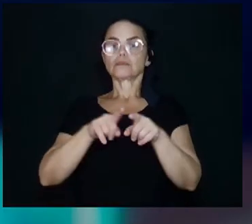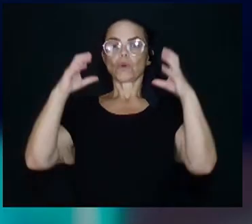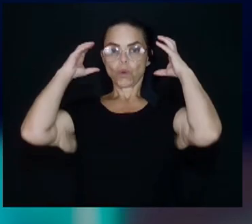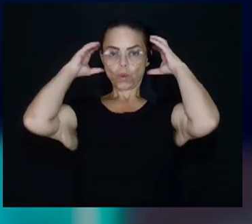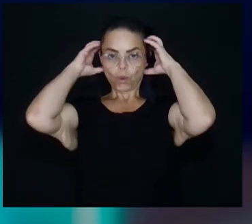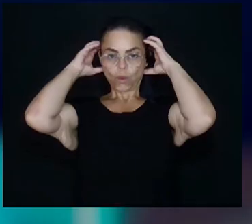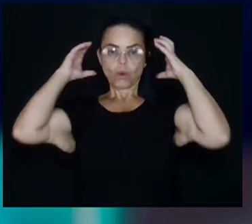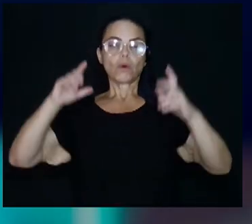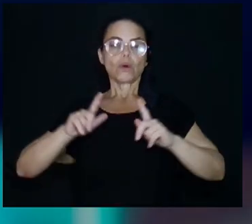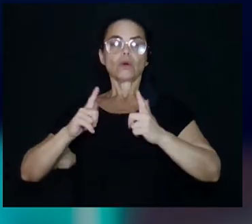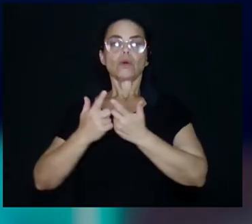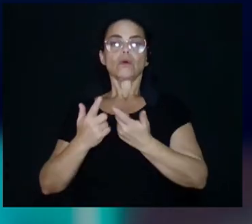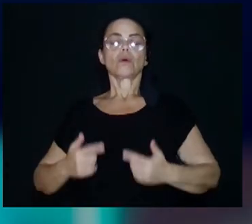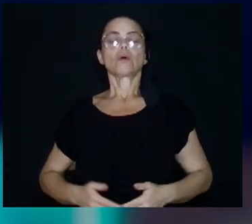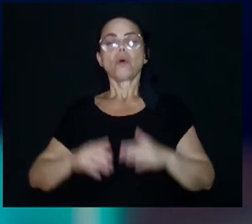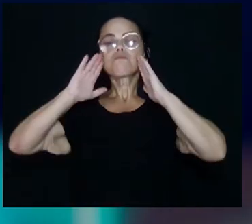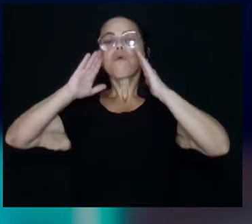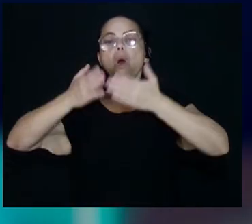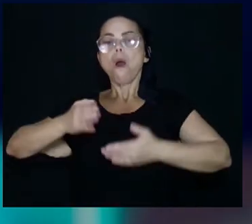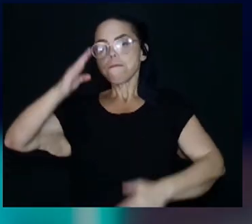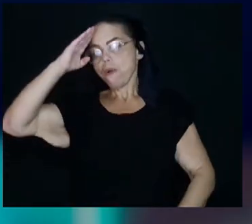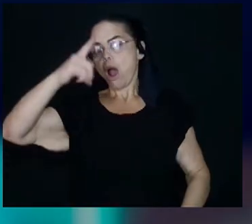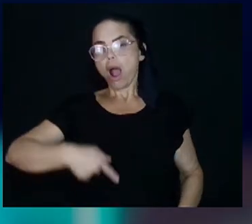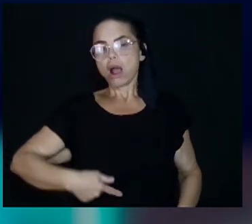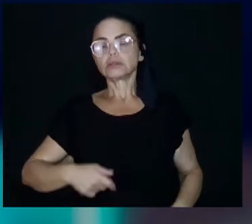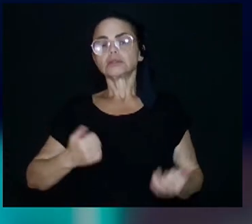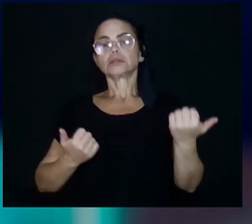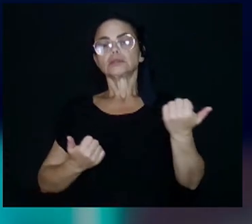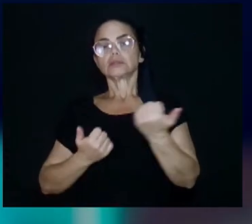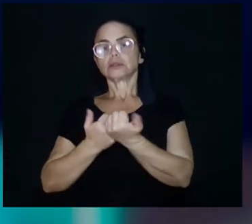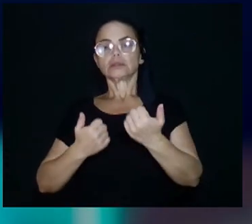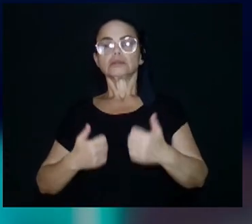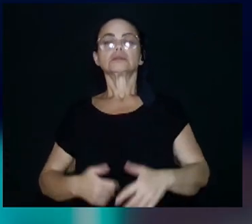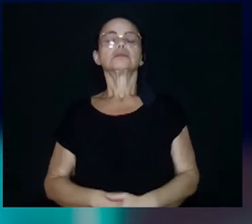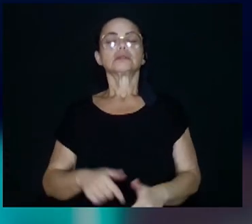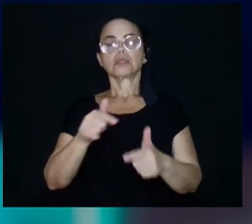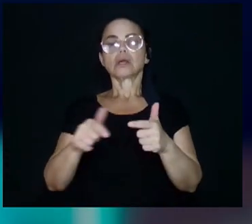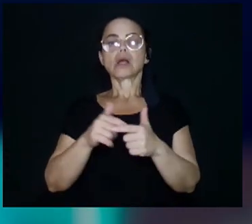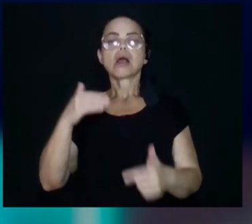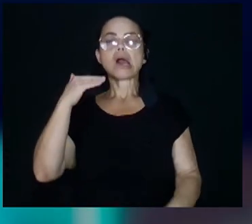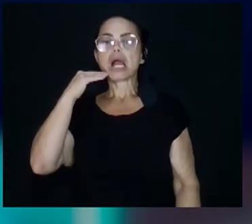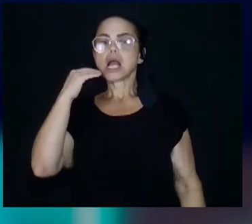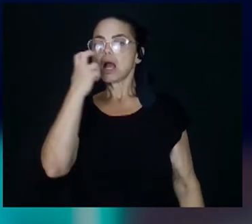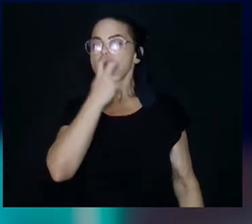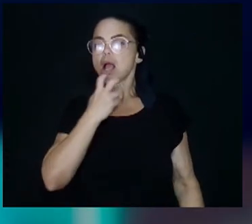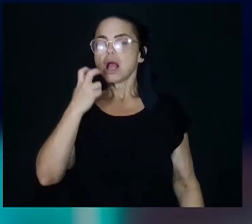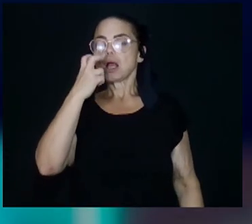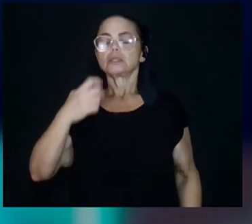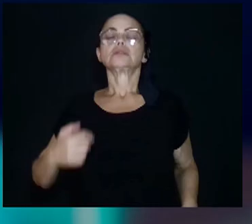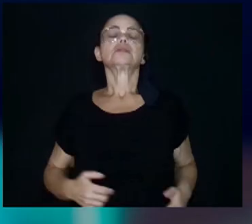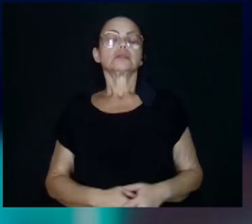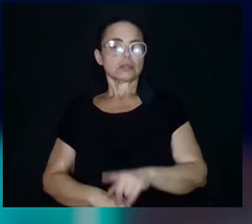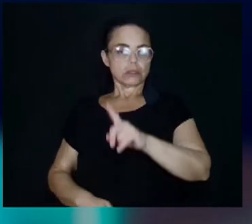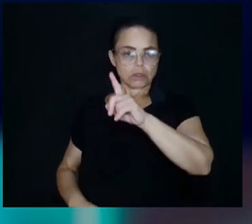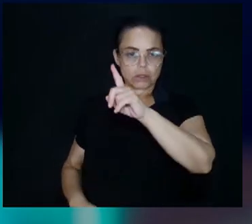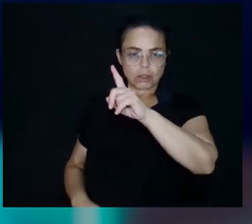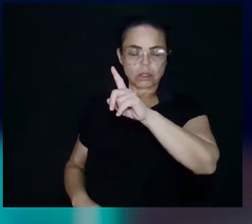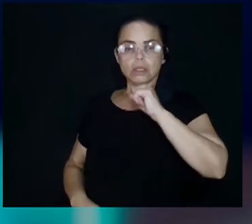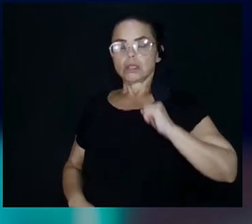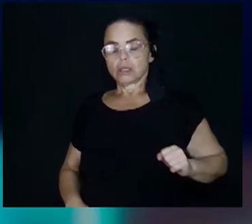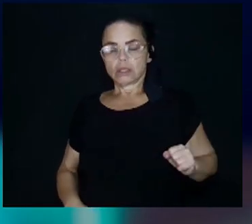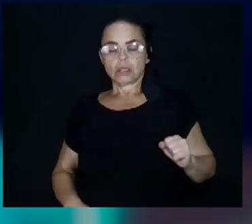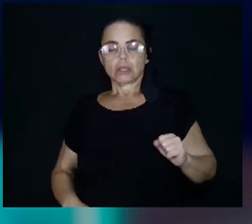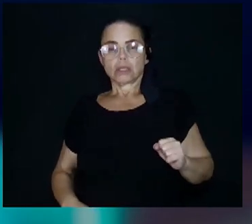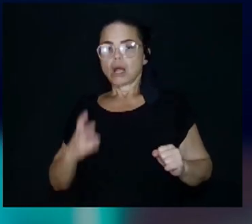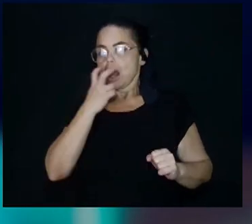Nosso principal trabalho é o grupo de apoio para pessoas que gaguejam. Se a Bragagueira não tiver condições